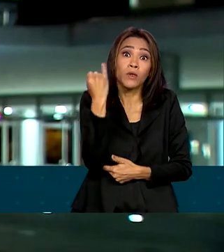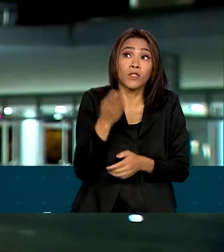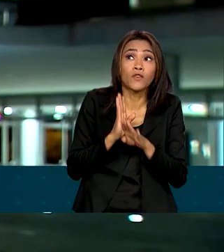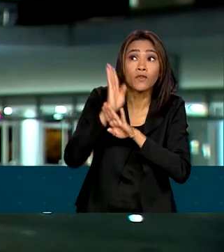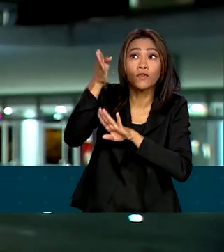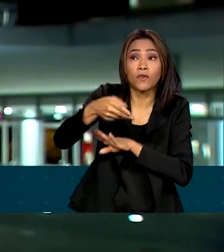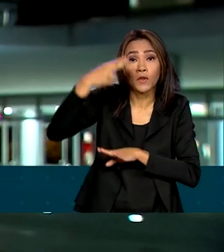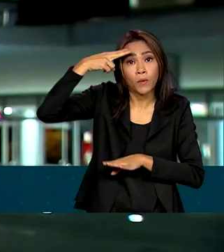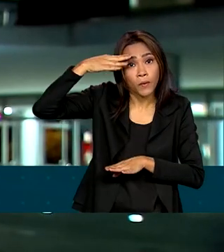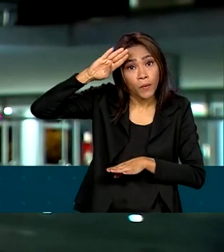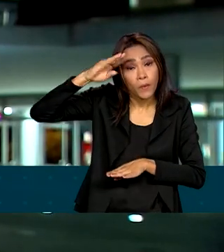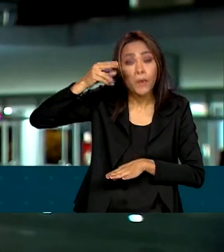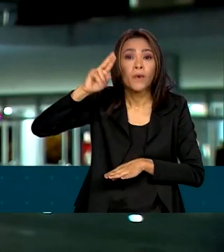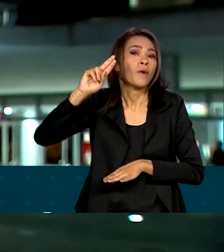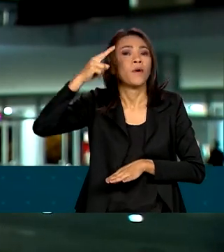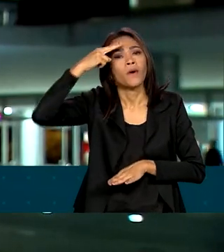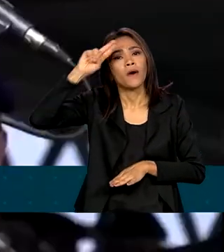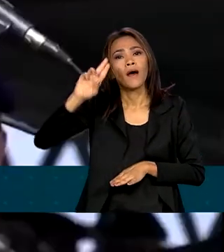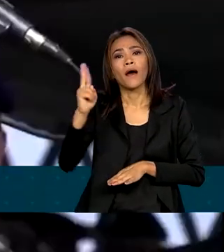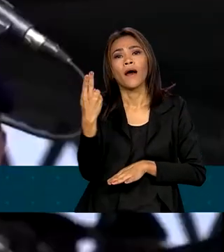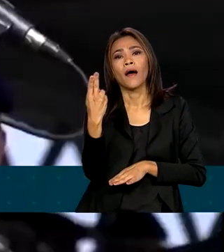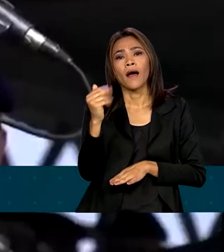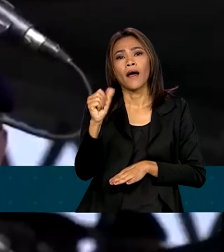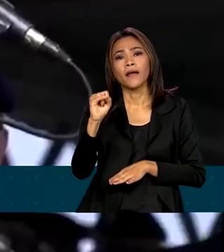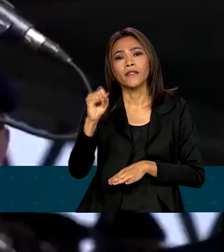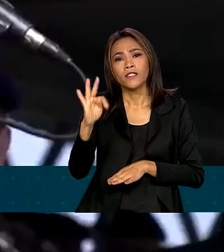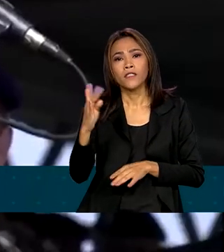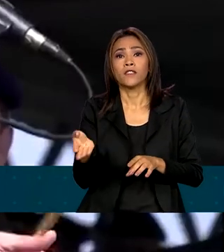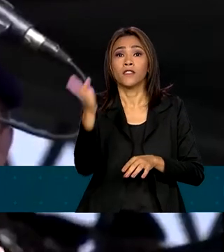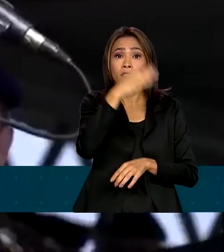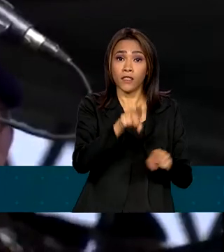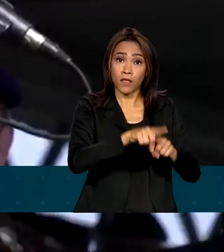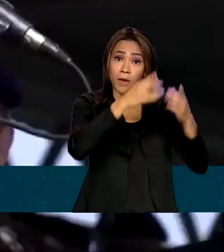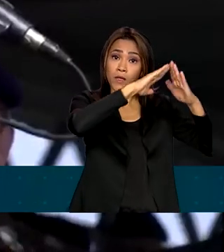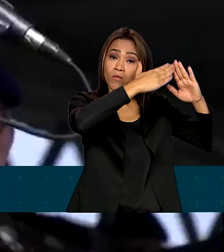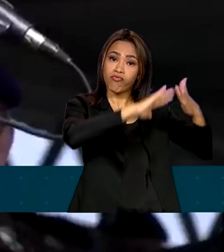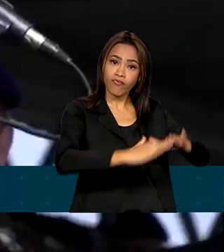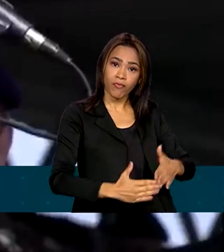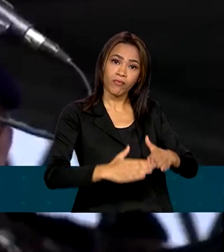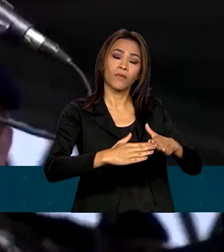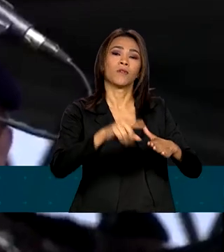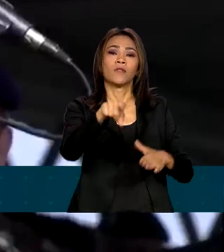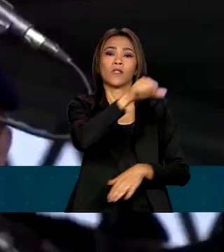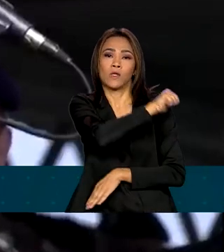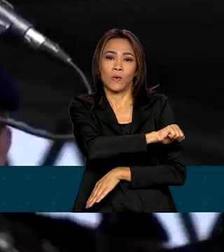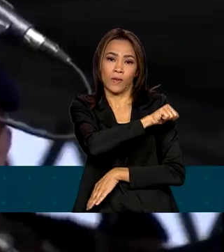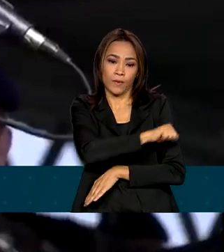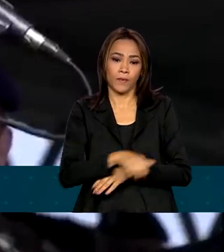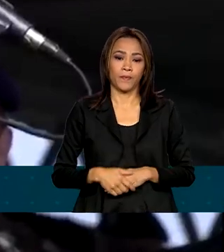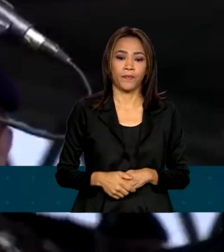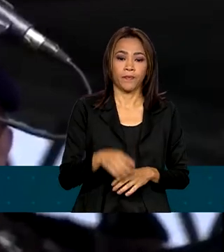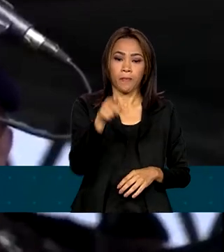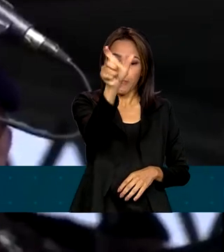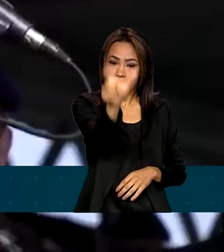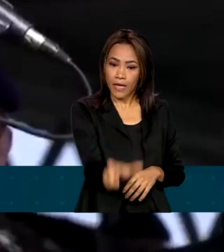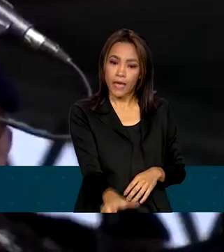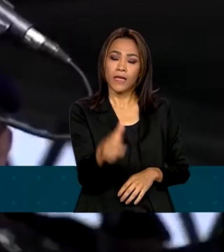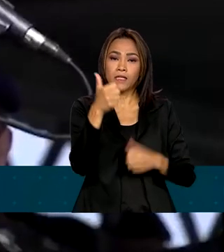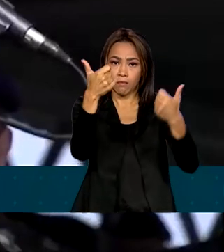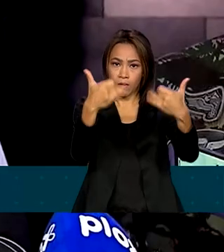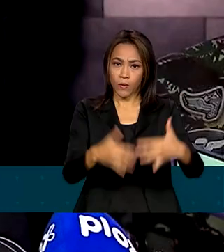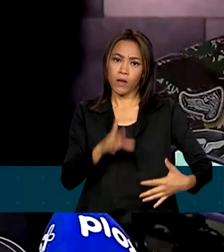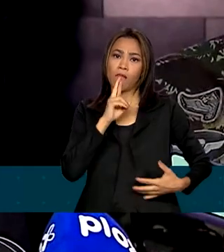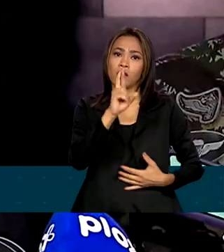também na pacificação do Complexo do Alemão. Na semana passada, o general disse em um evento que o resultado das urnas deve ser